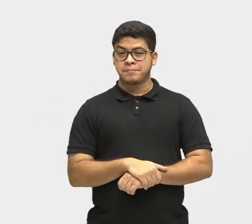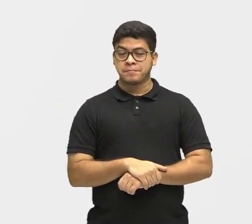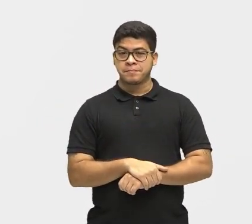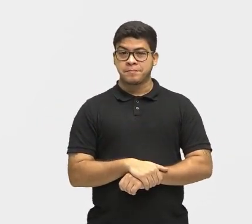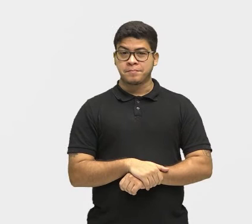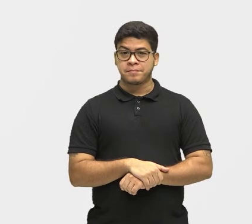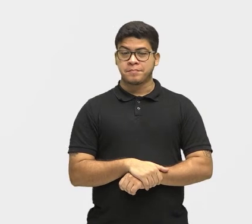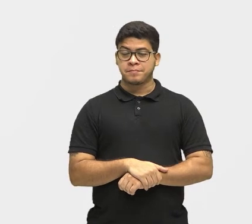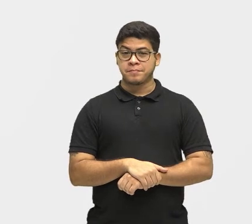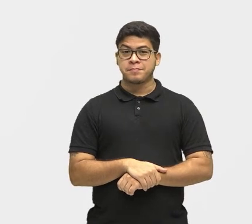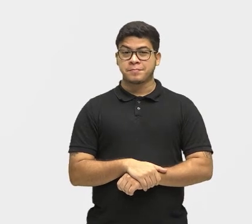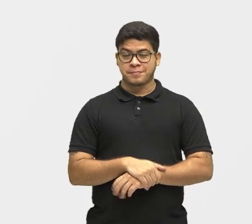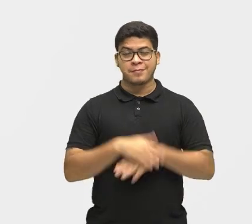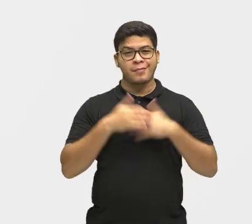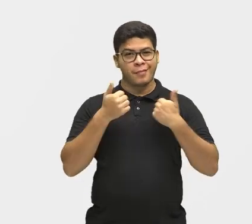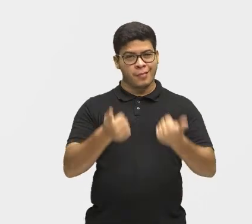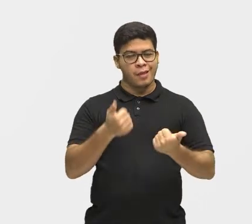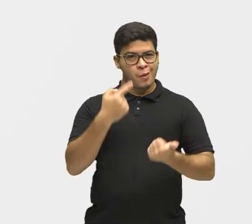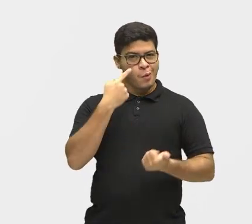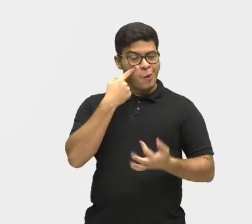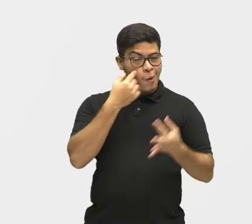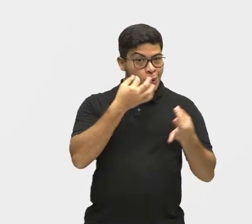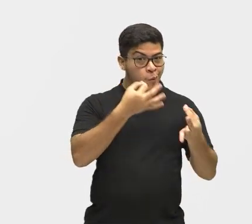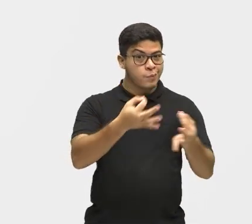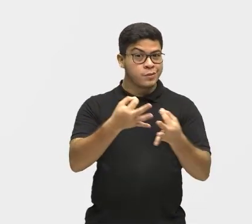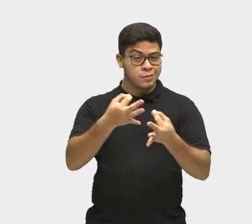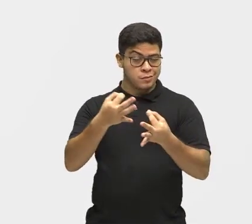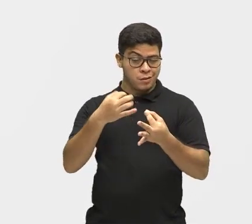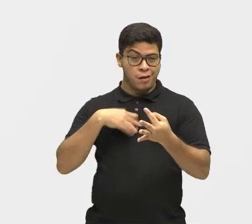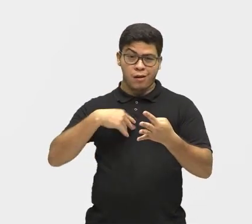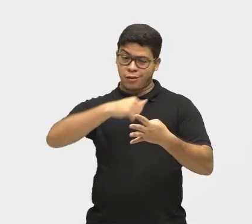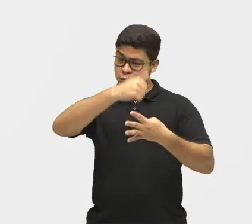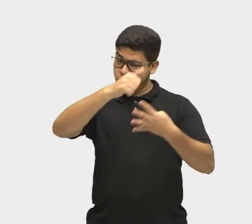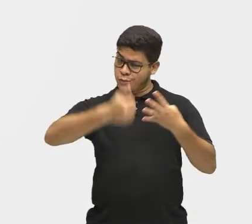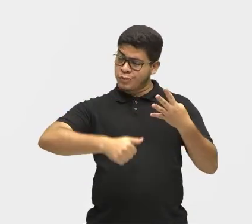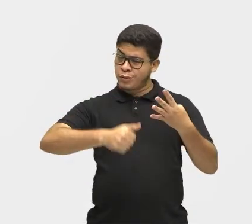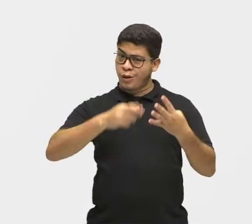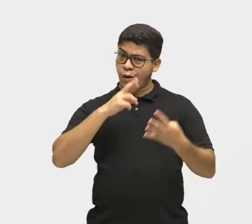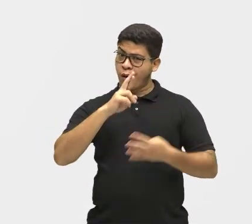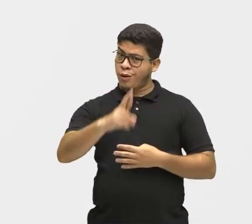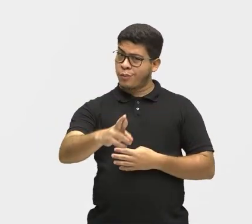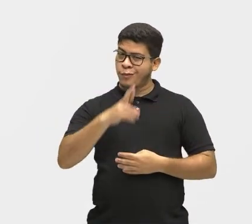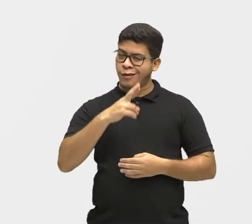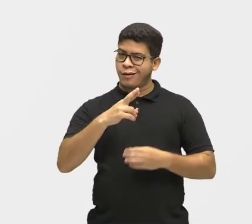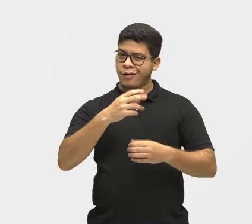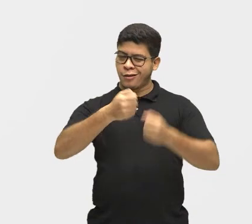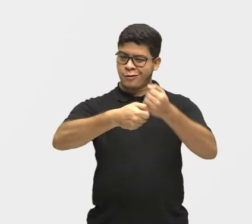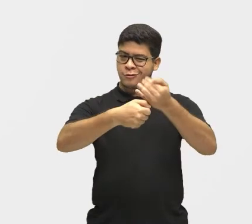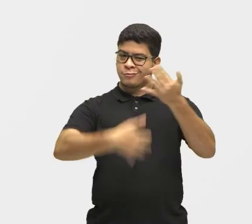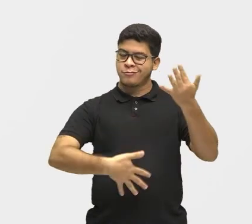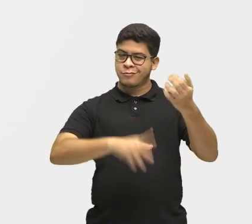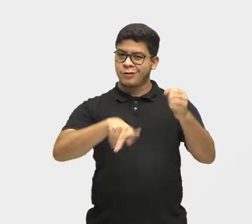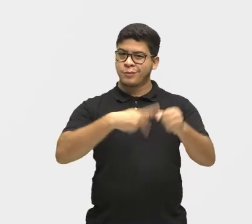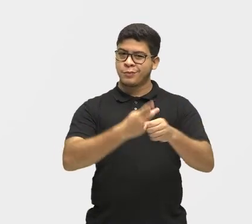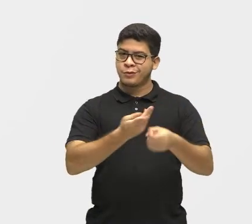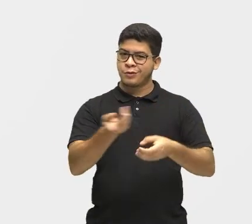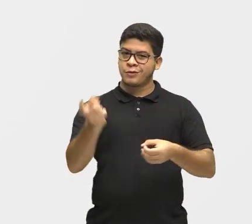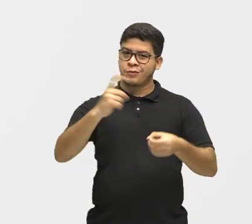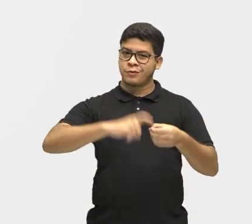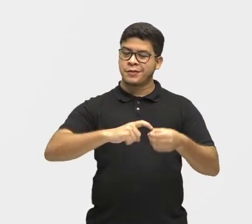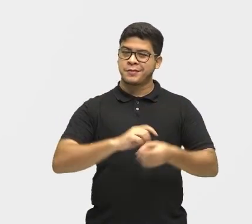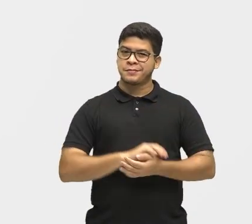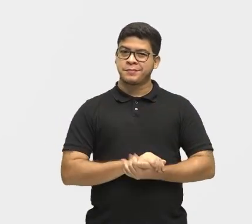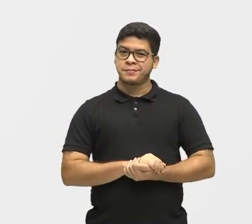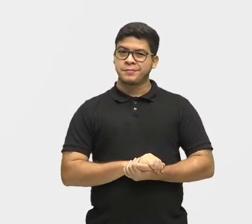rede. Muito bem, observem as alternativas, analisem, respondam, participem no chat e daqui a pouco a gente está de volta.